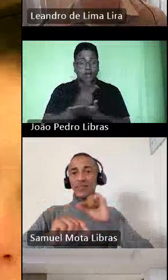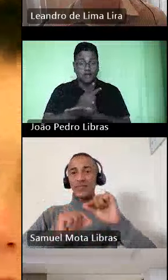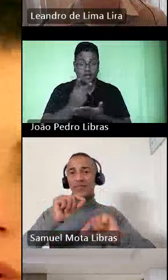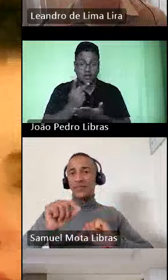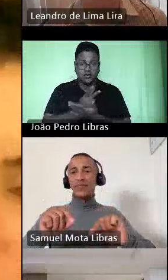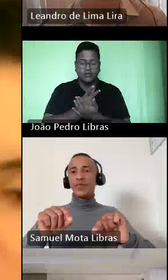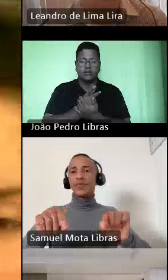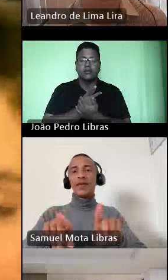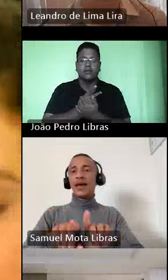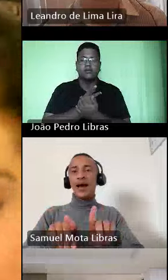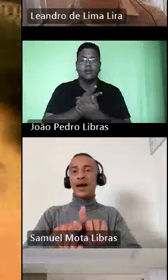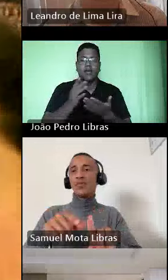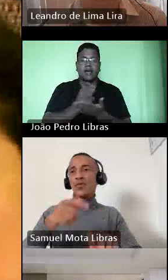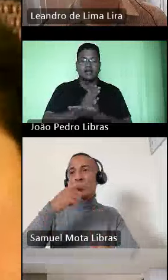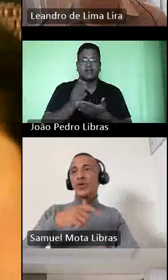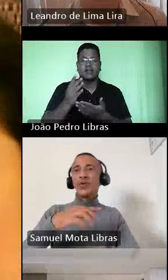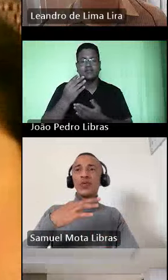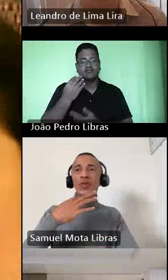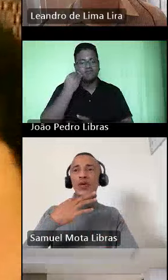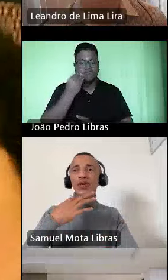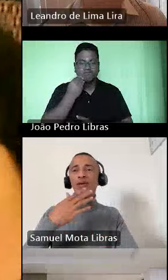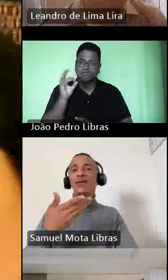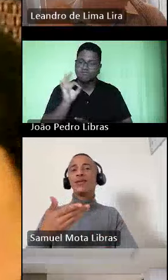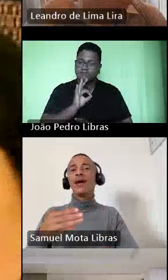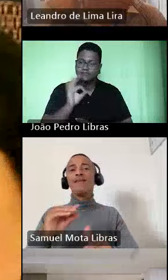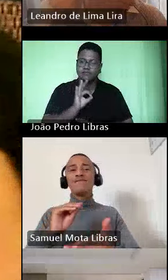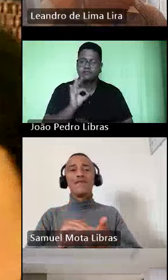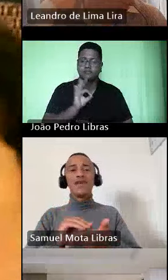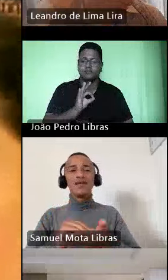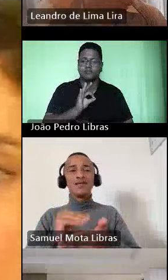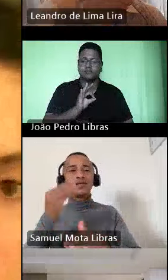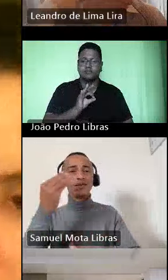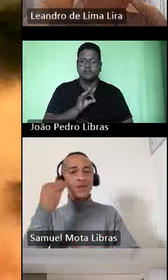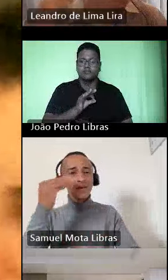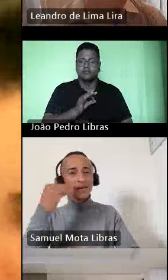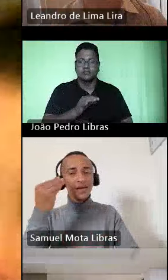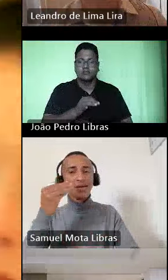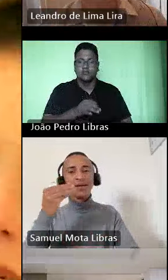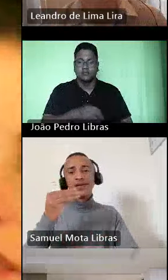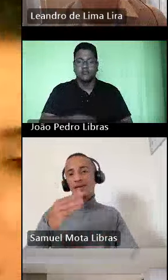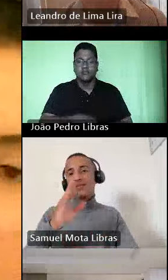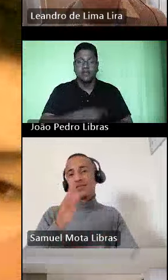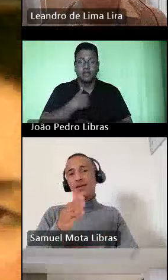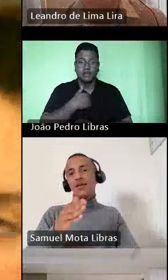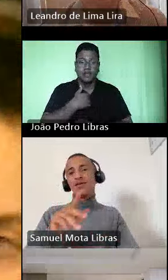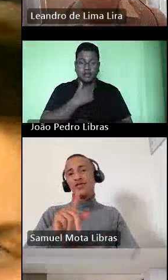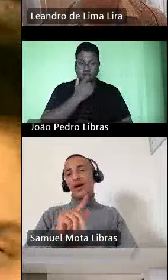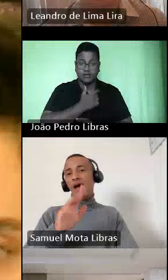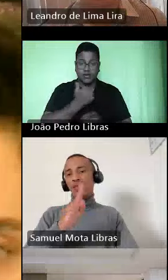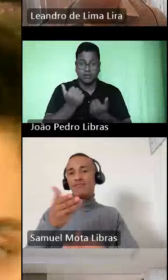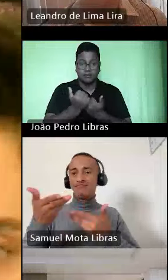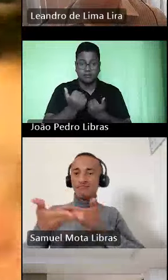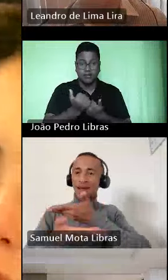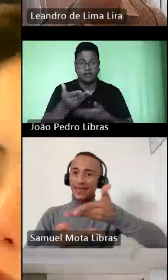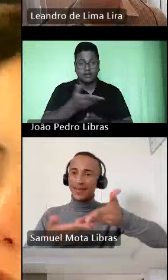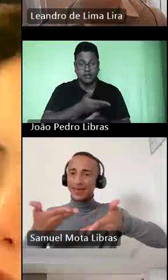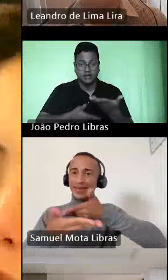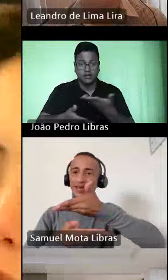desconhecimento a falta de experiência né e e é aquilo que a gente falou assim tem as parcerias tem o processo